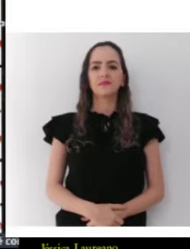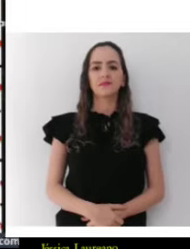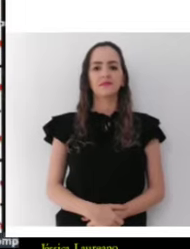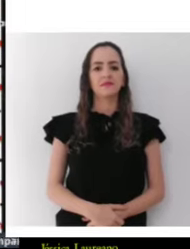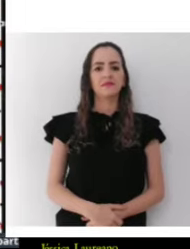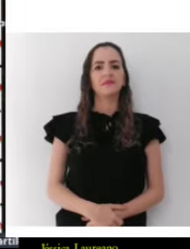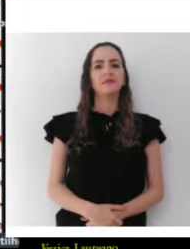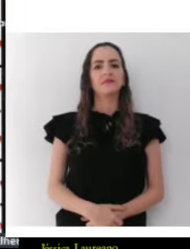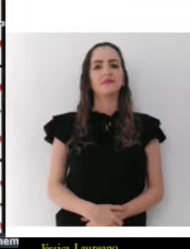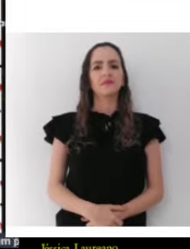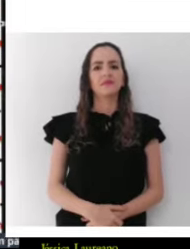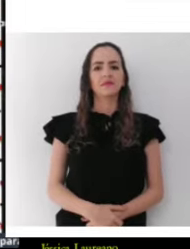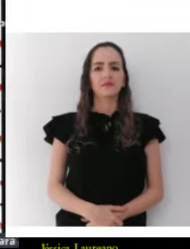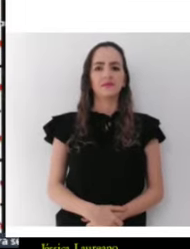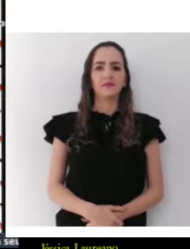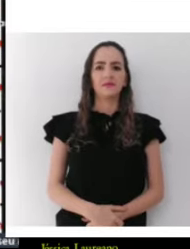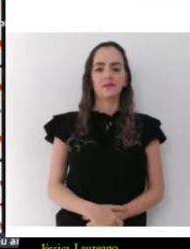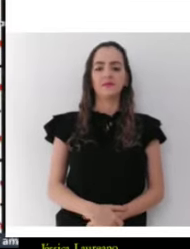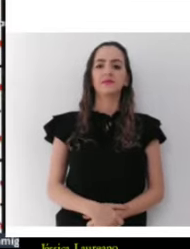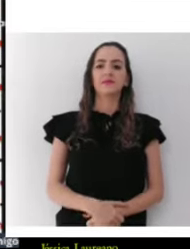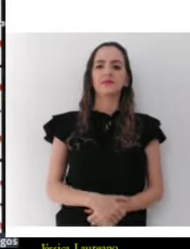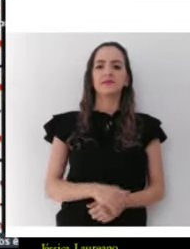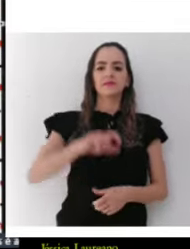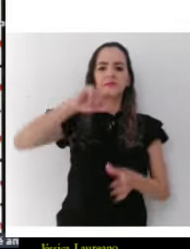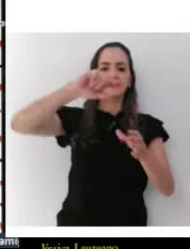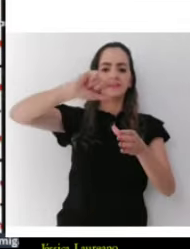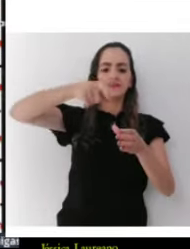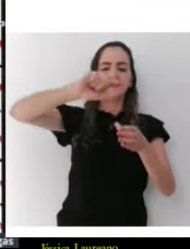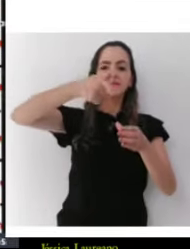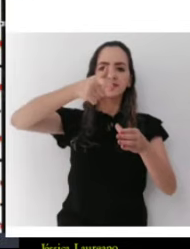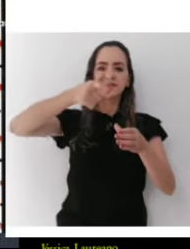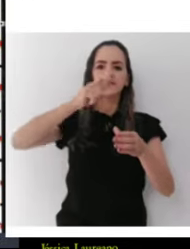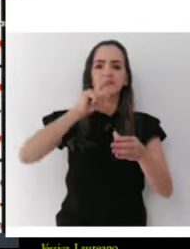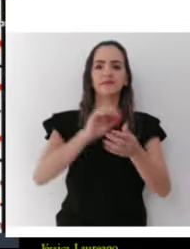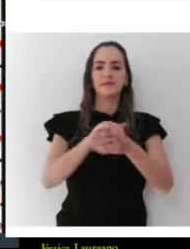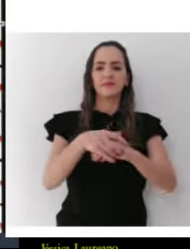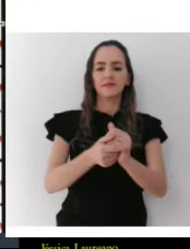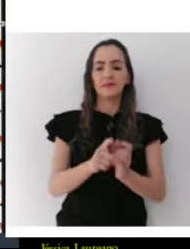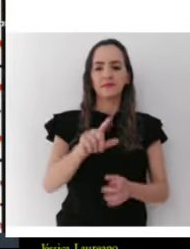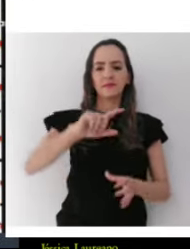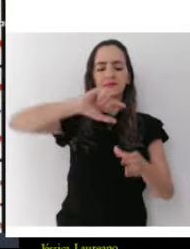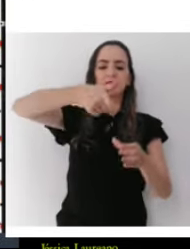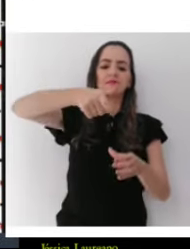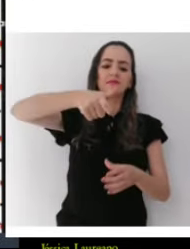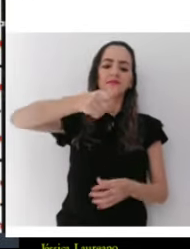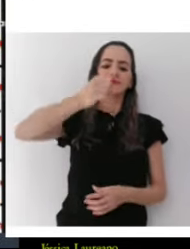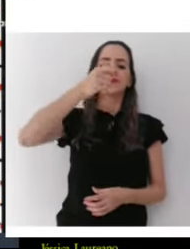Uma torneira, gente, despeja, a gente vai fazer agora por estimativa, ou